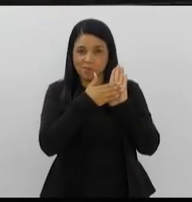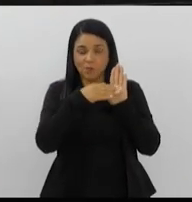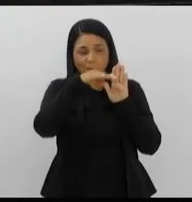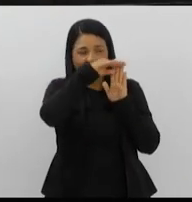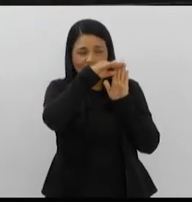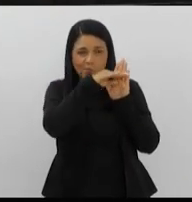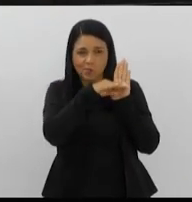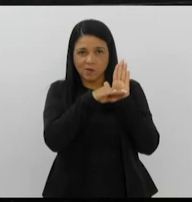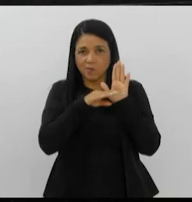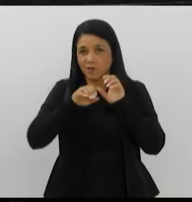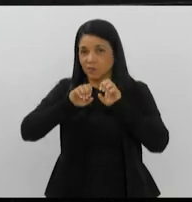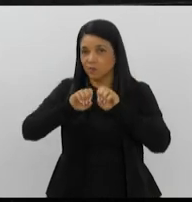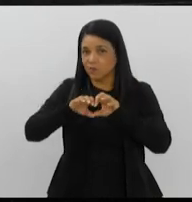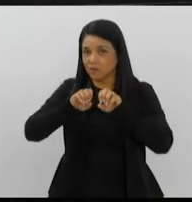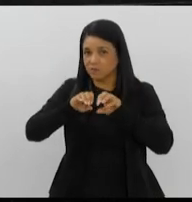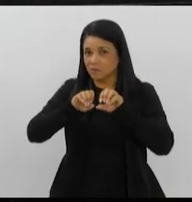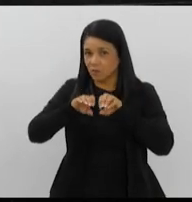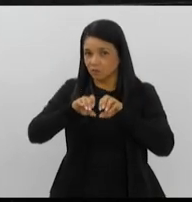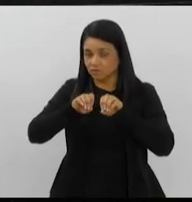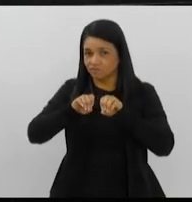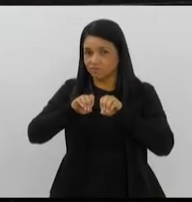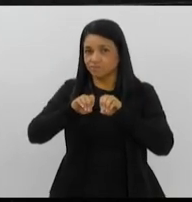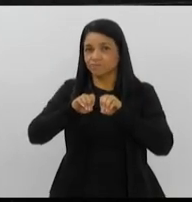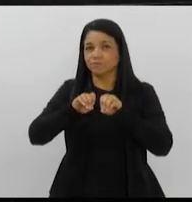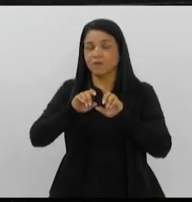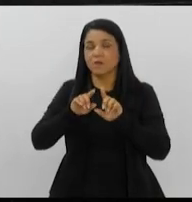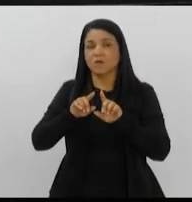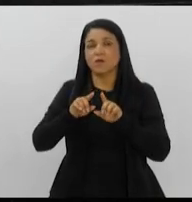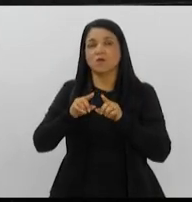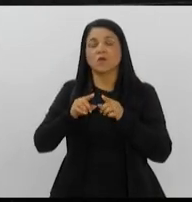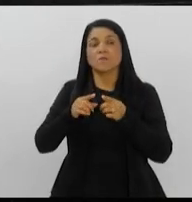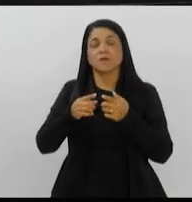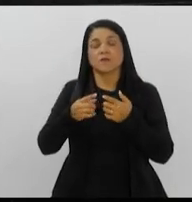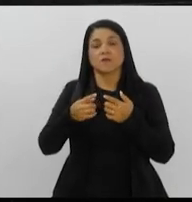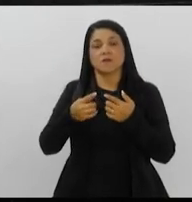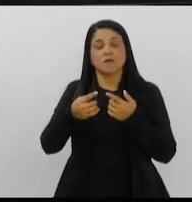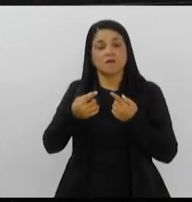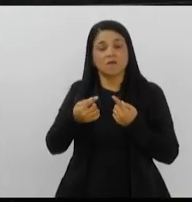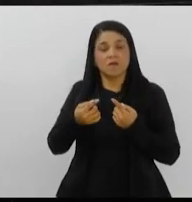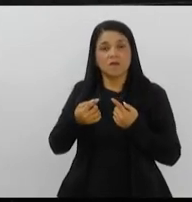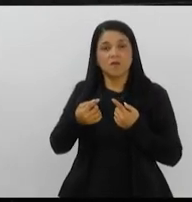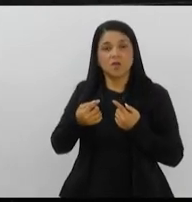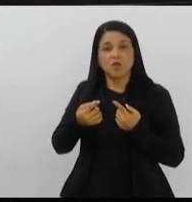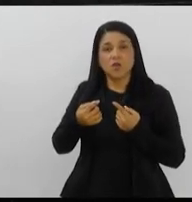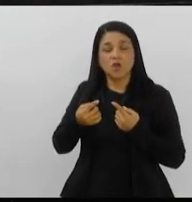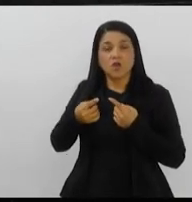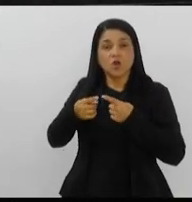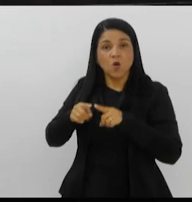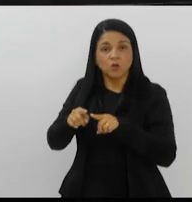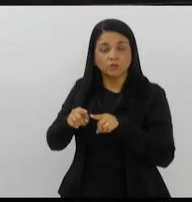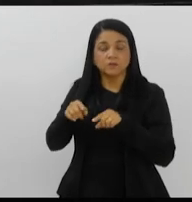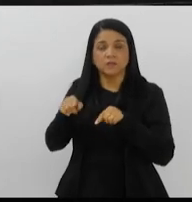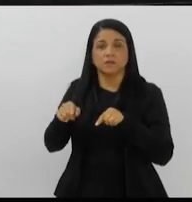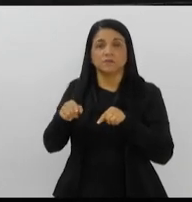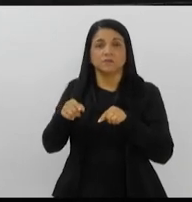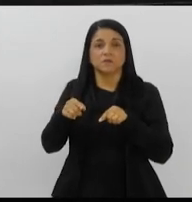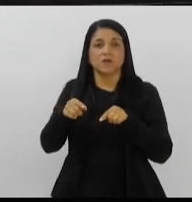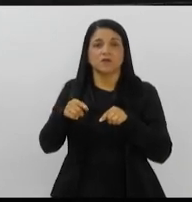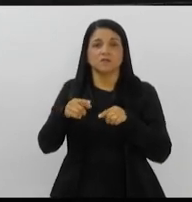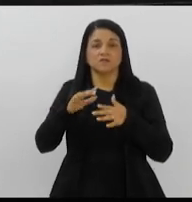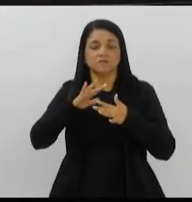de educação midiática para combate às fake news e ao discurso de